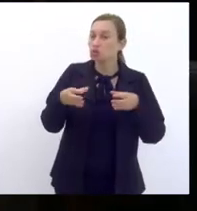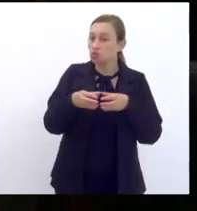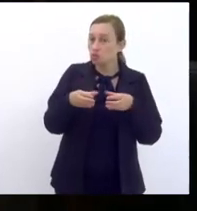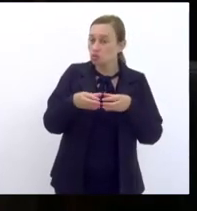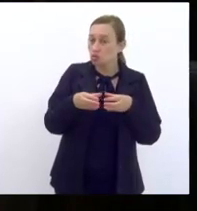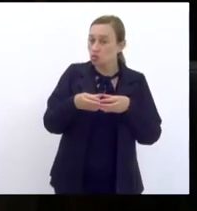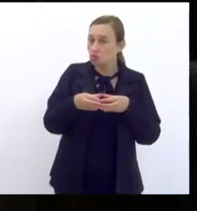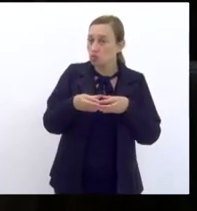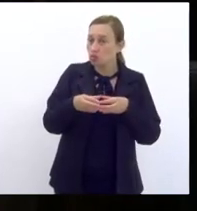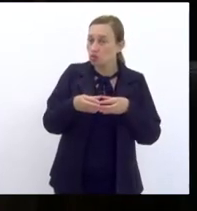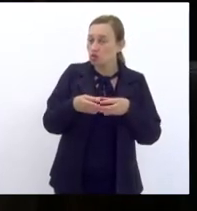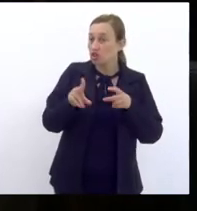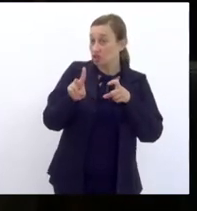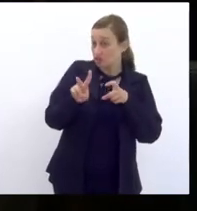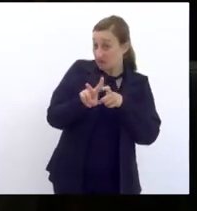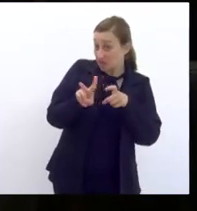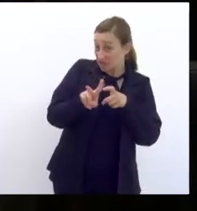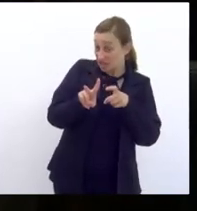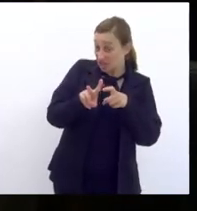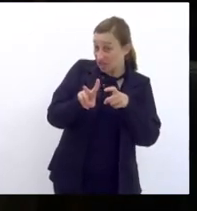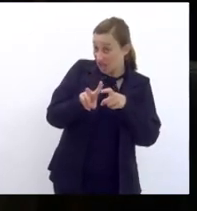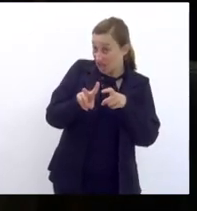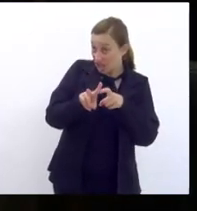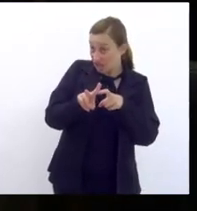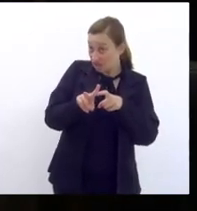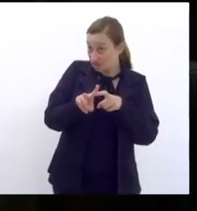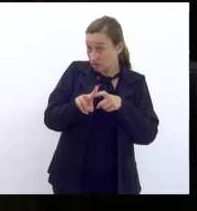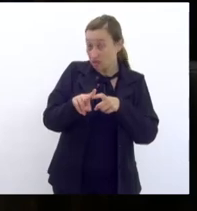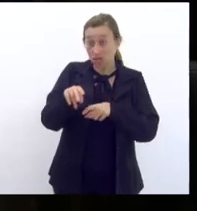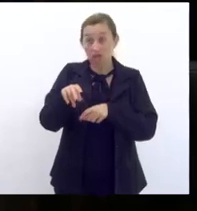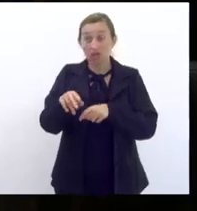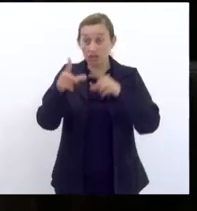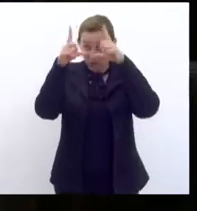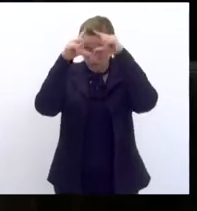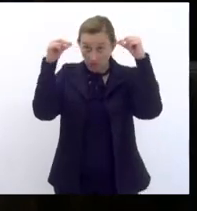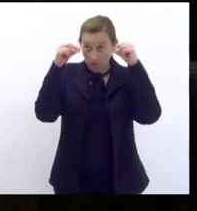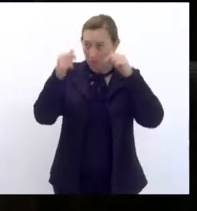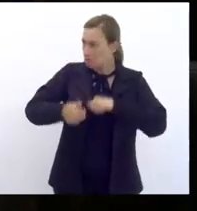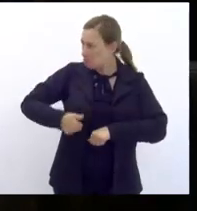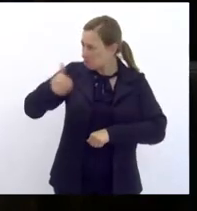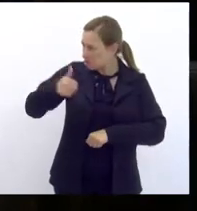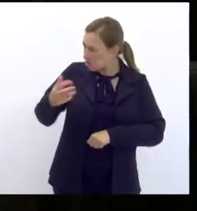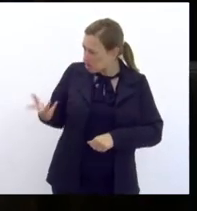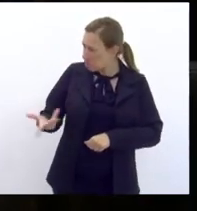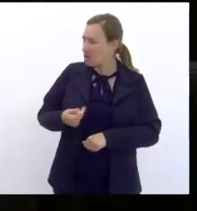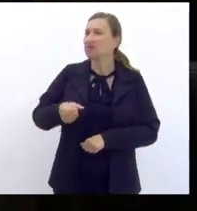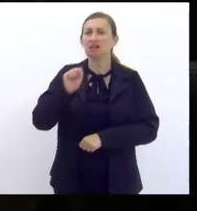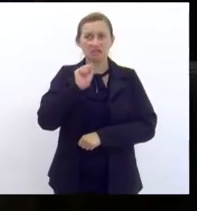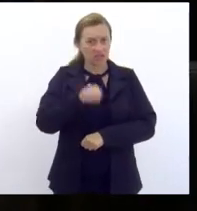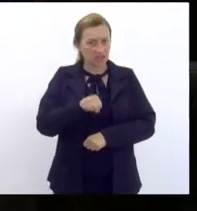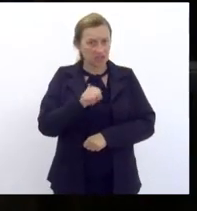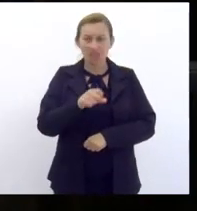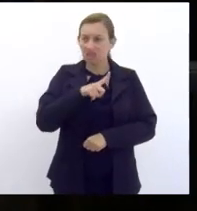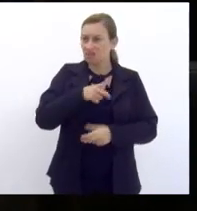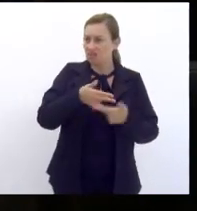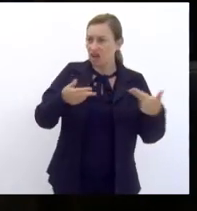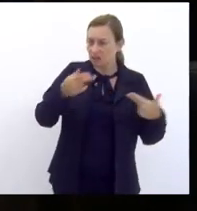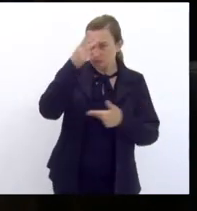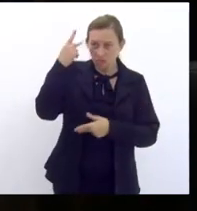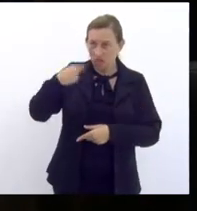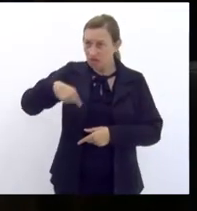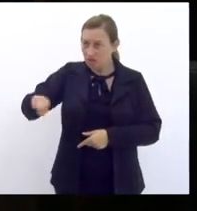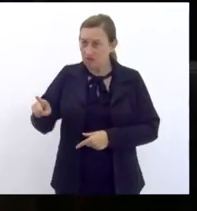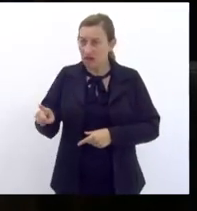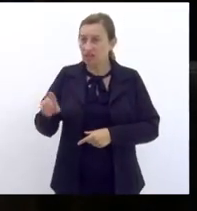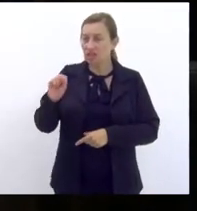de veterinárias né de enfermeiros são de primeira qualidade Sim tem muita gente que vai na suipa